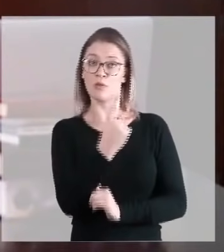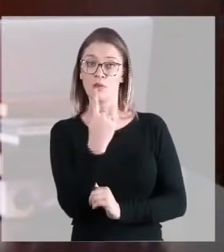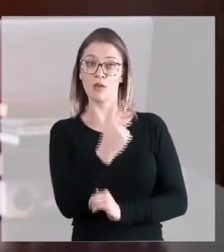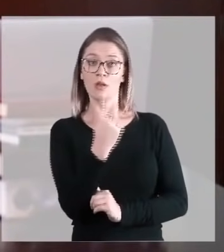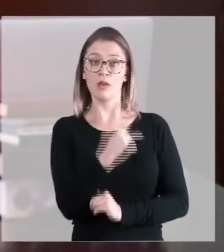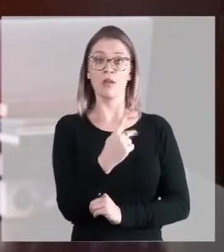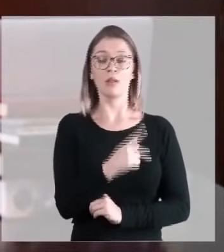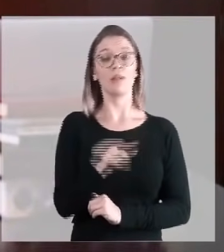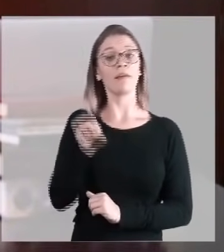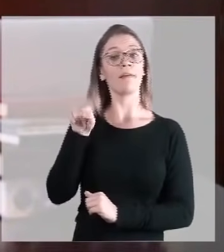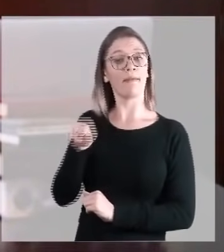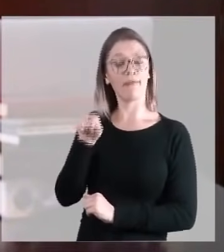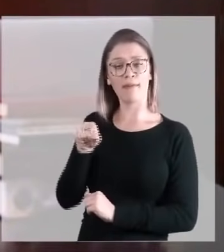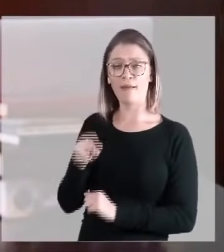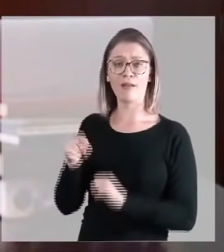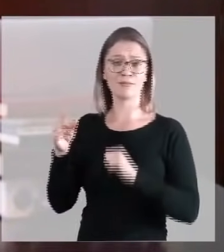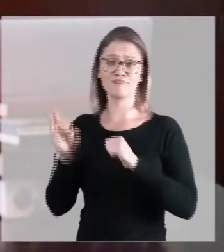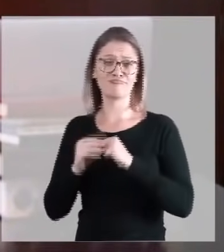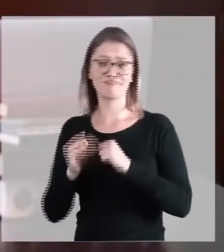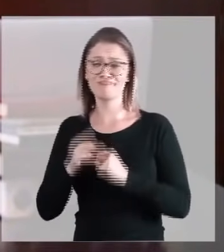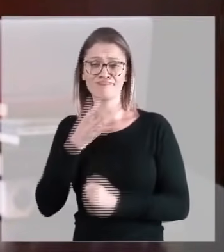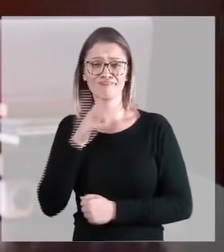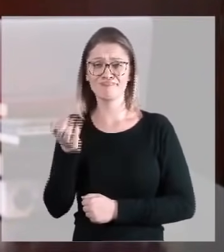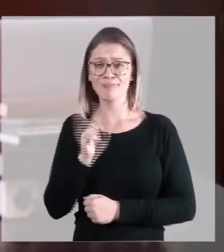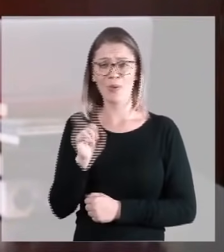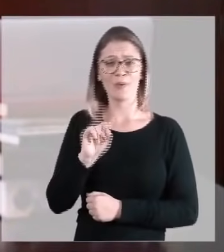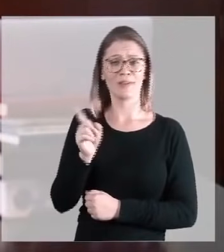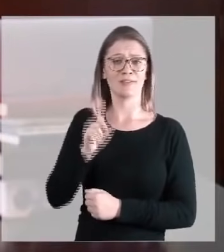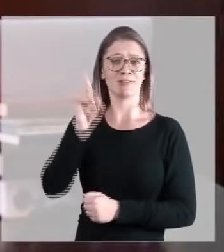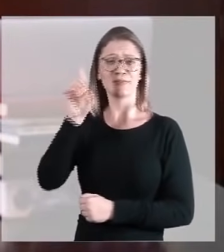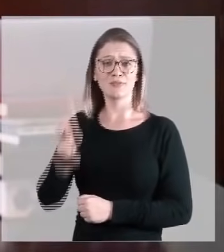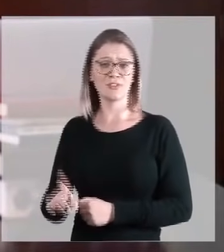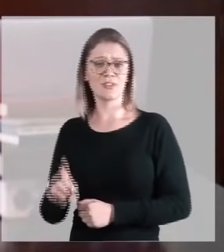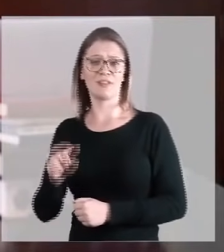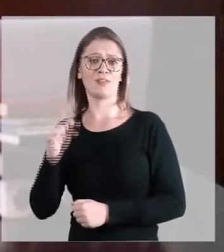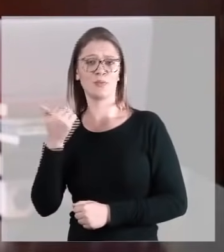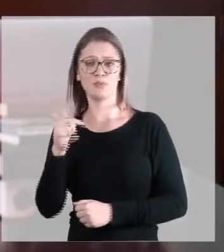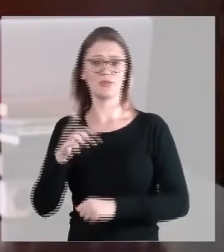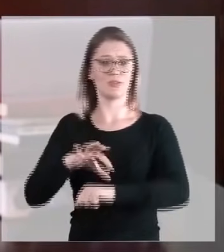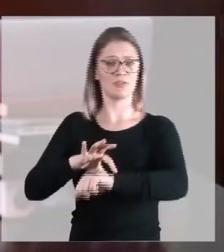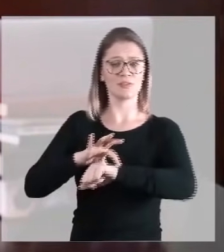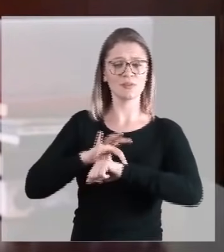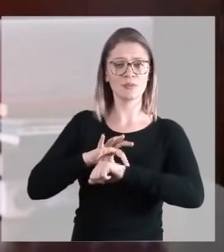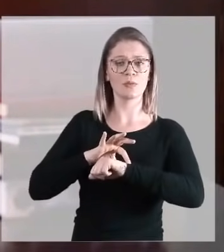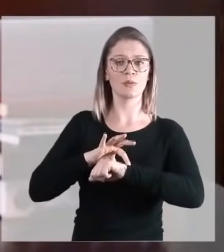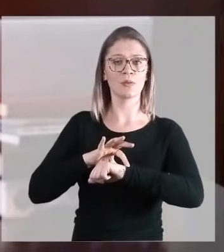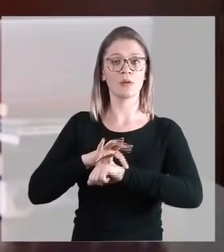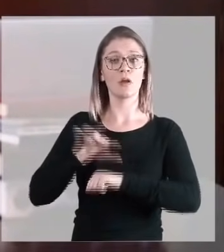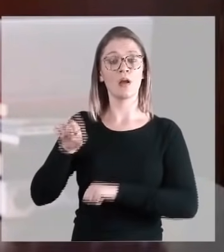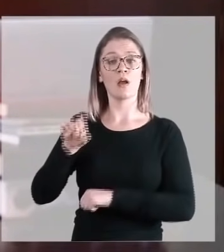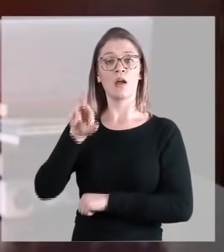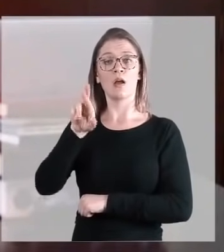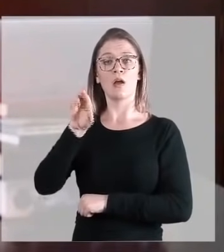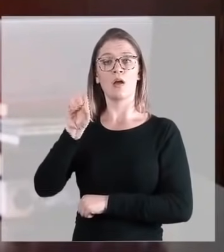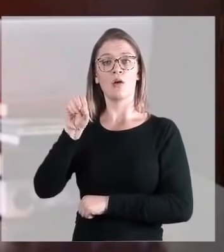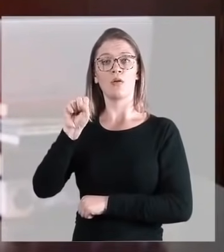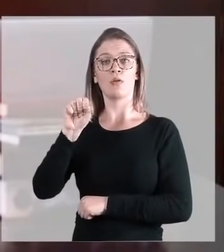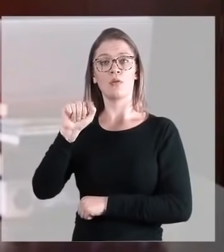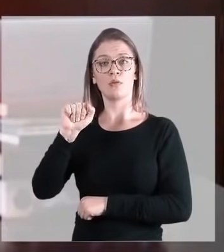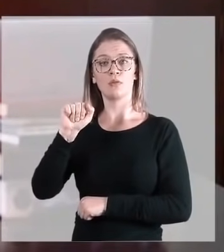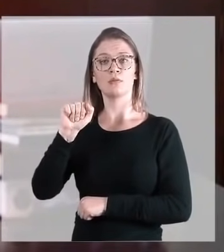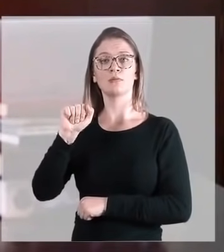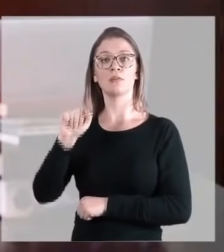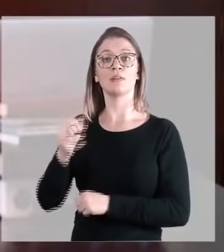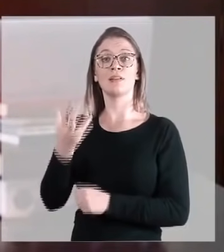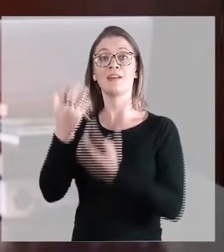desconhecendo os seus direitos, a jurisprudência, enfim, despreparada e temendo um desfecho pior, a dona Rosana acabou aceitando um acordo e